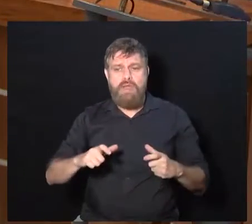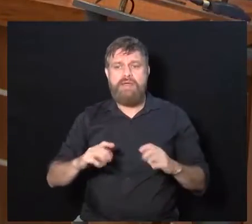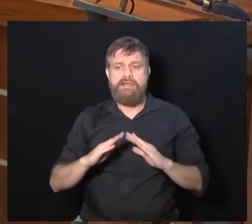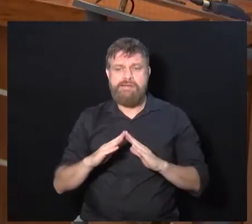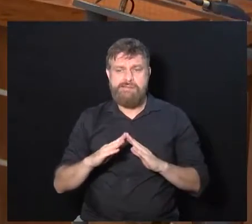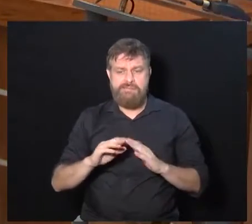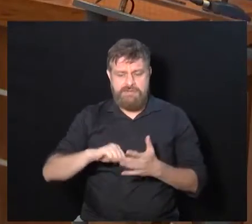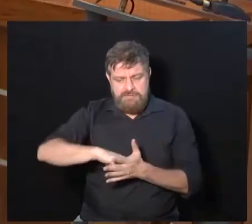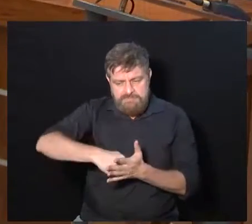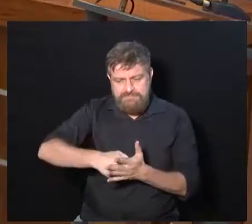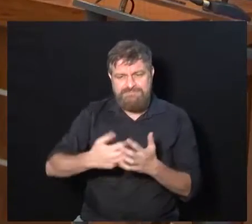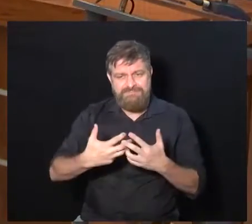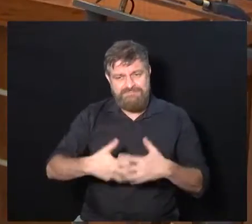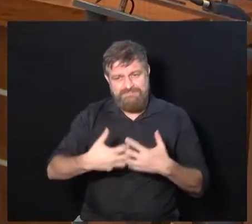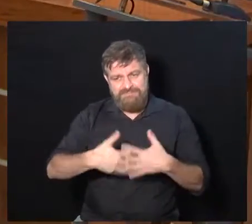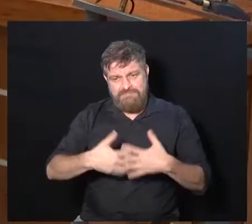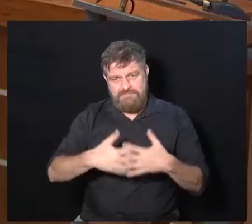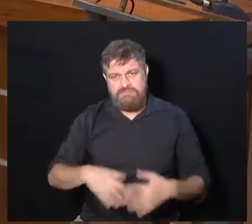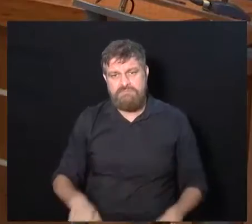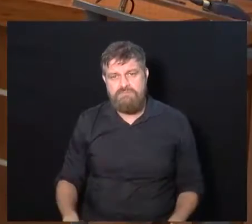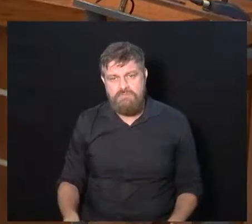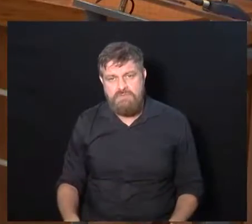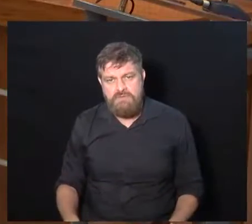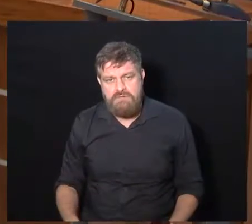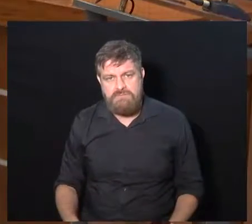ser muito difícil. Vamos correr atrás.